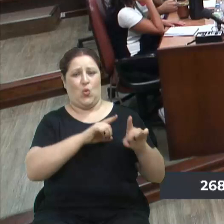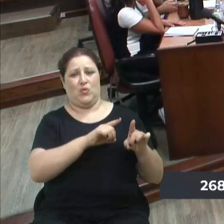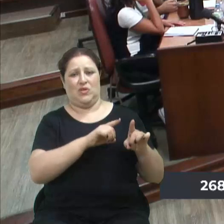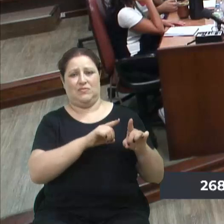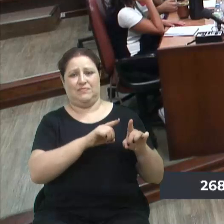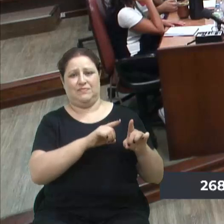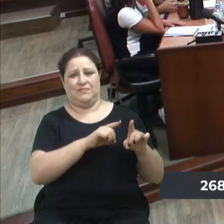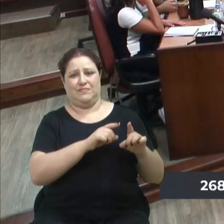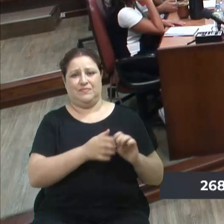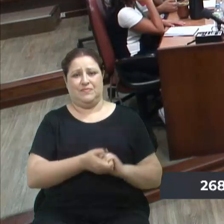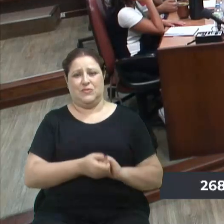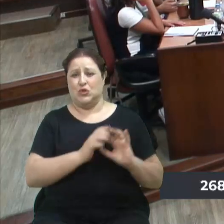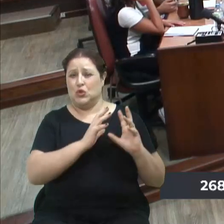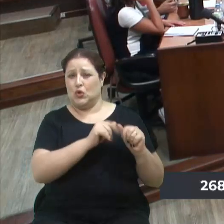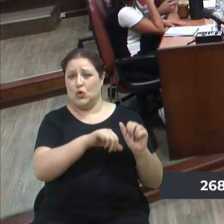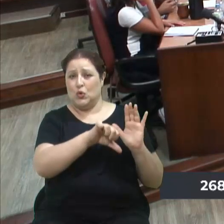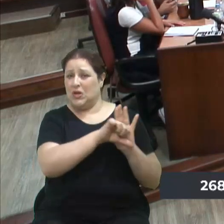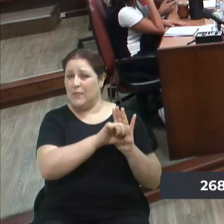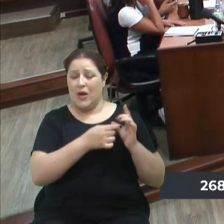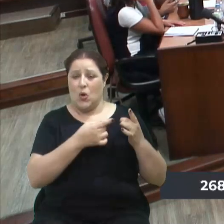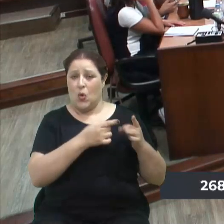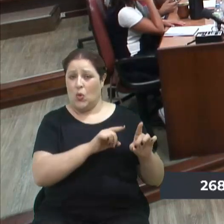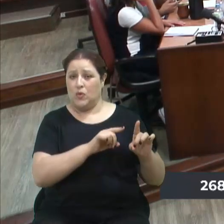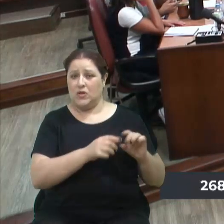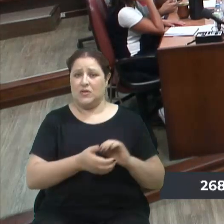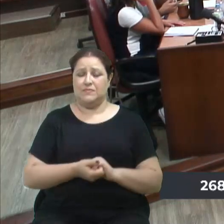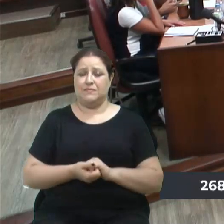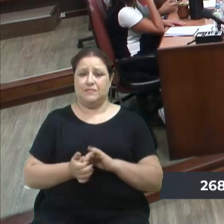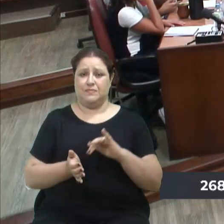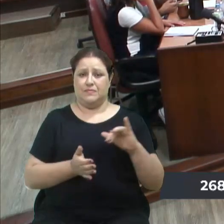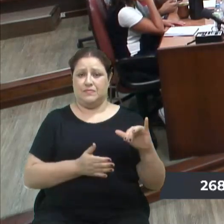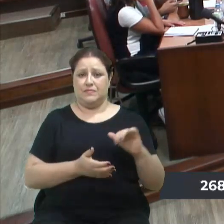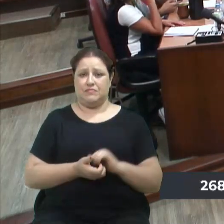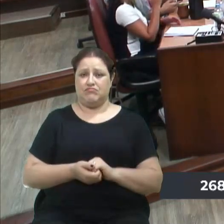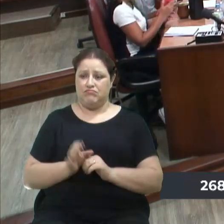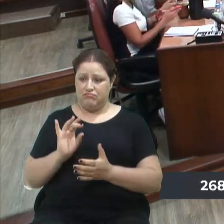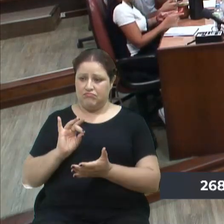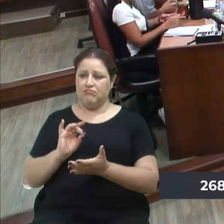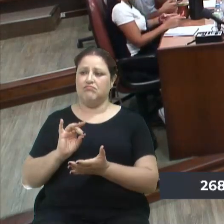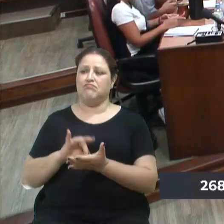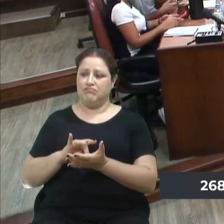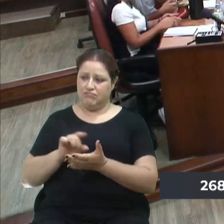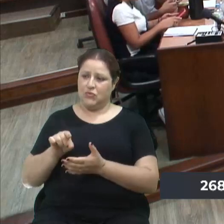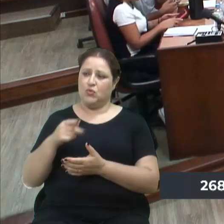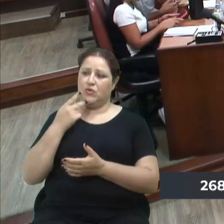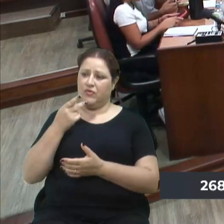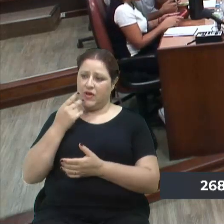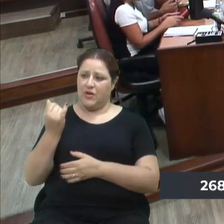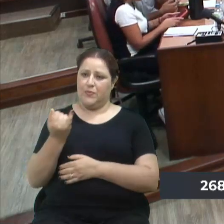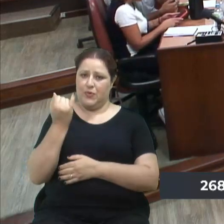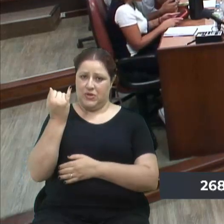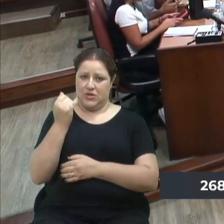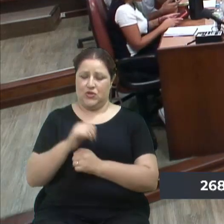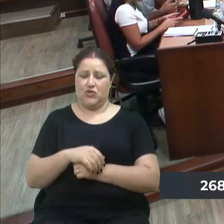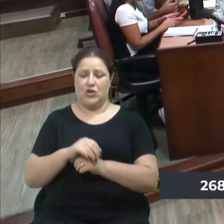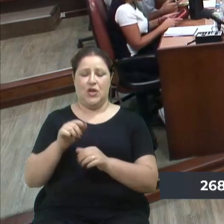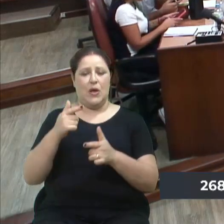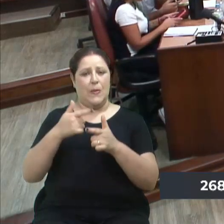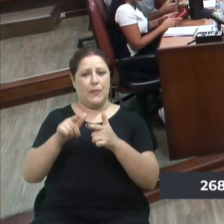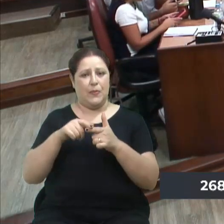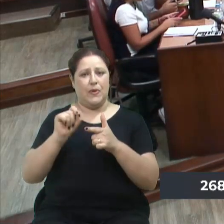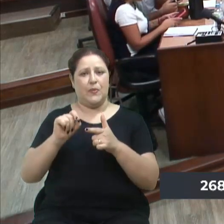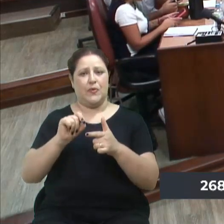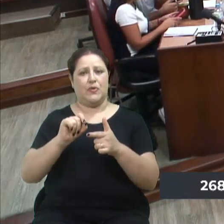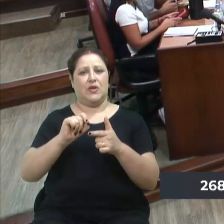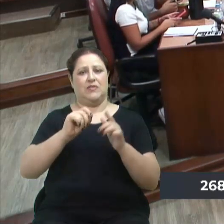Obrigado, vereadora. Realmente, a sua fala é importante. Esse problema, o problema do racismo, o problema